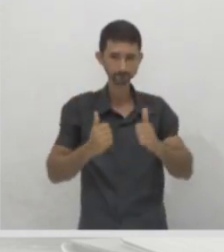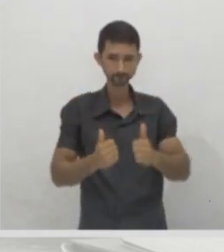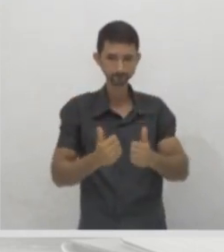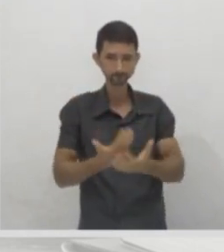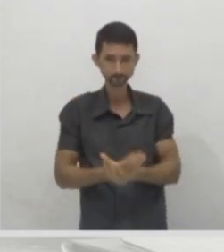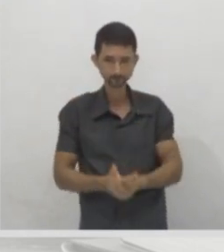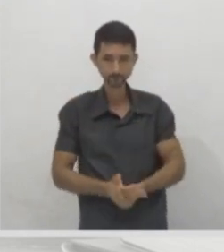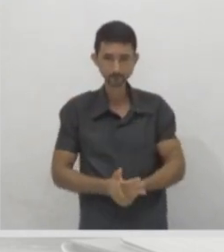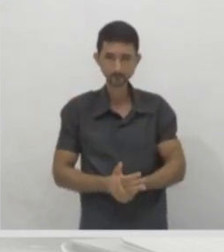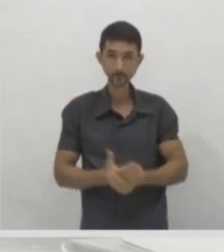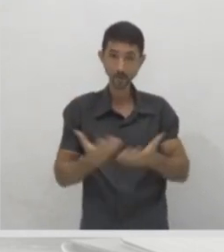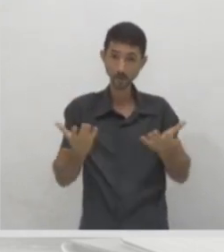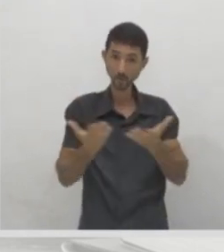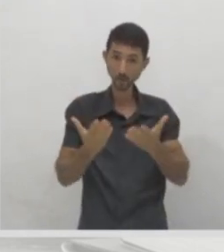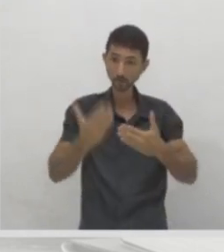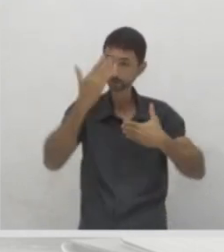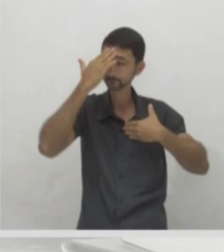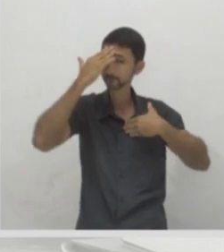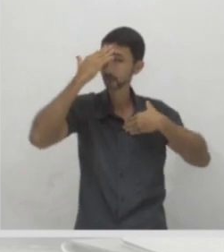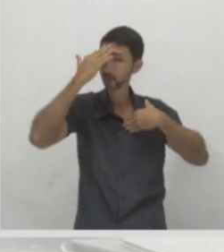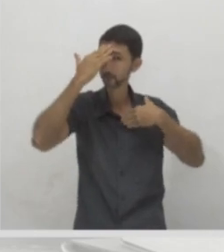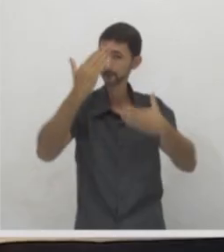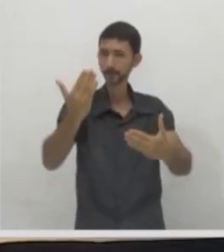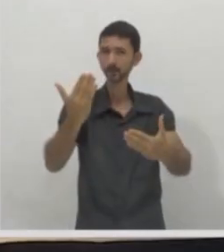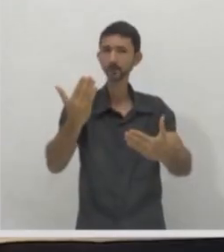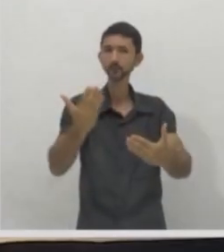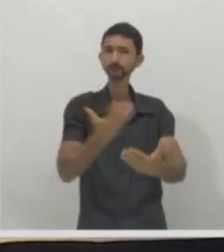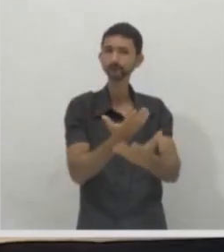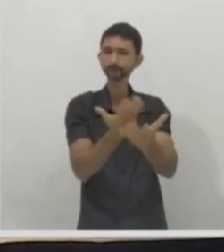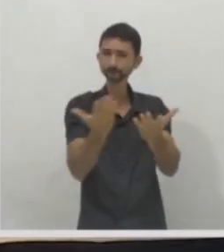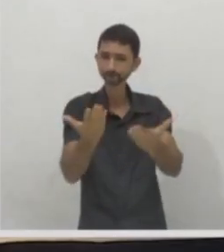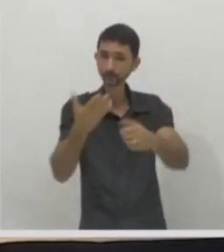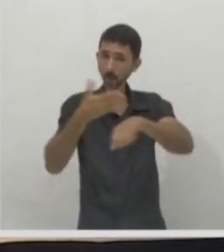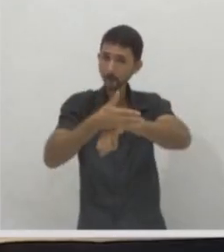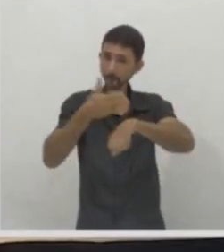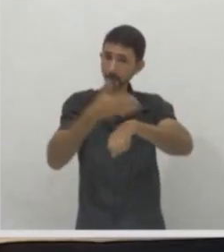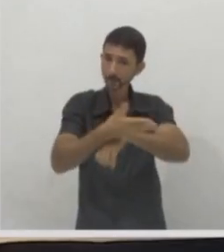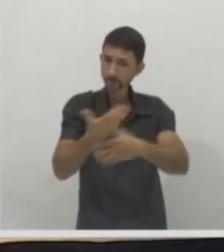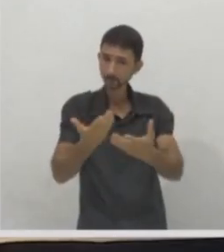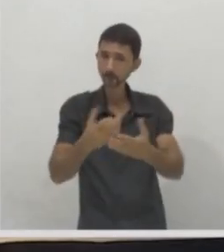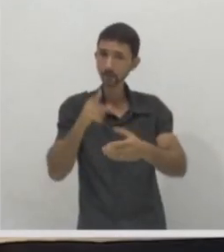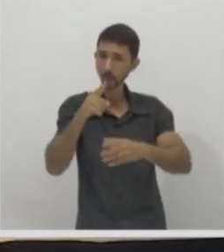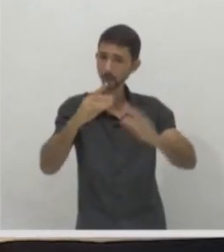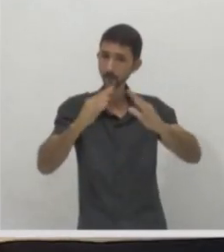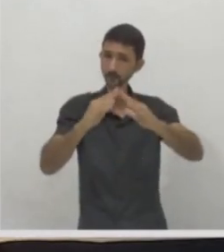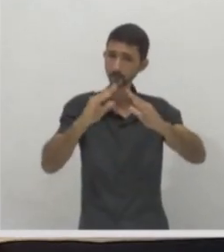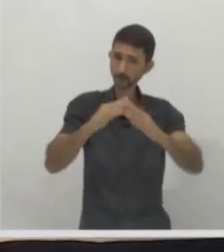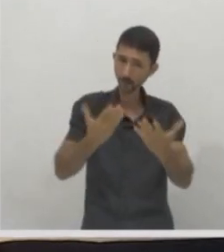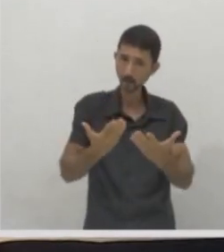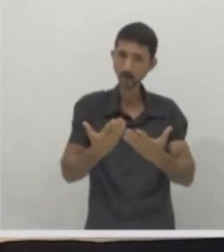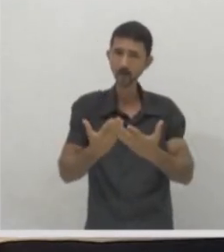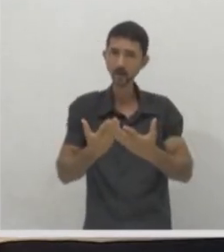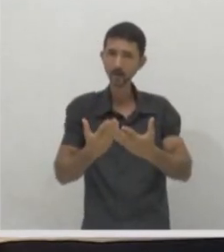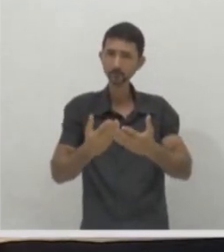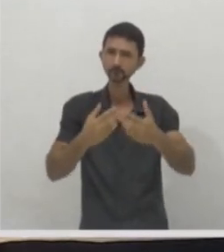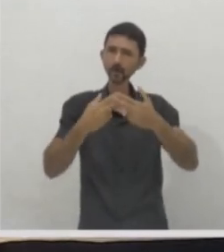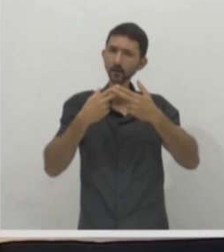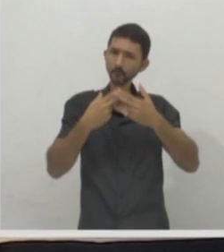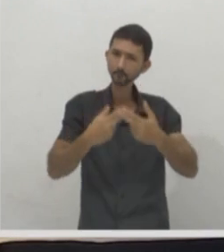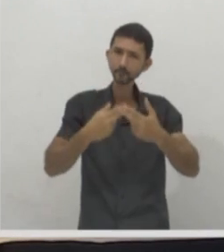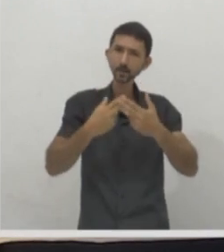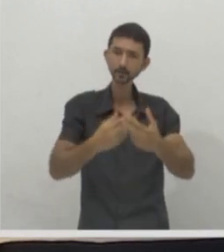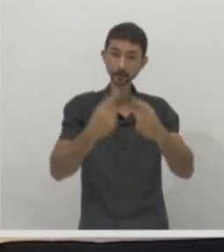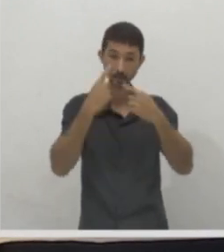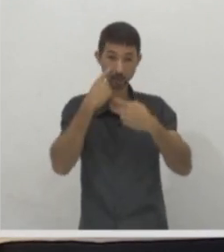Nós queremos, nesse momento, agradecer muito a sua participação, muito a sua paciência e